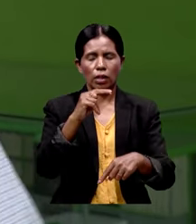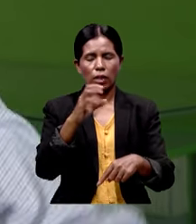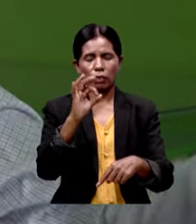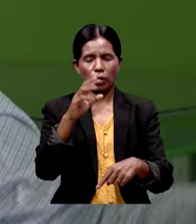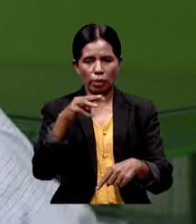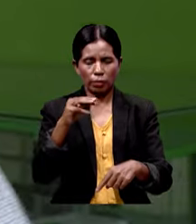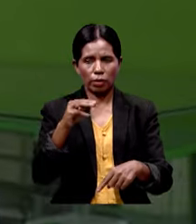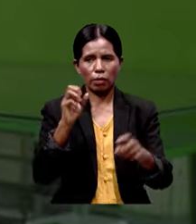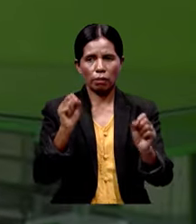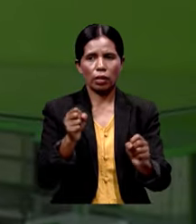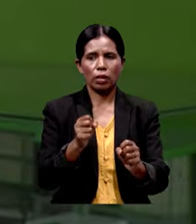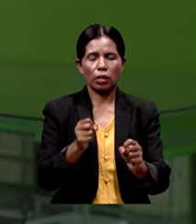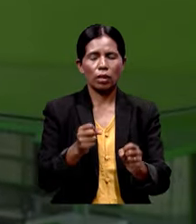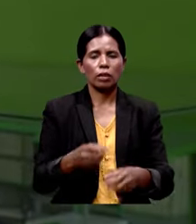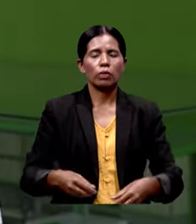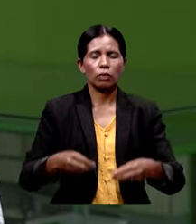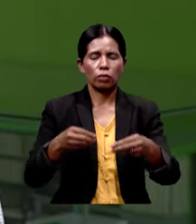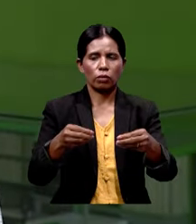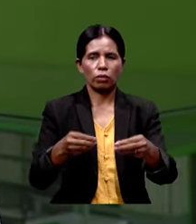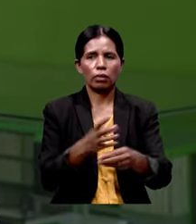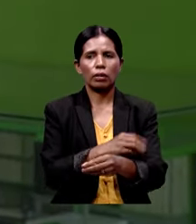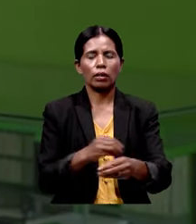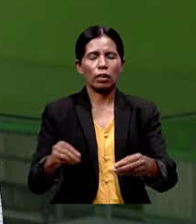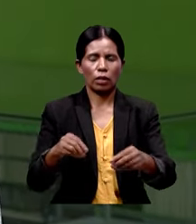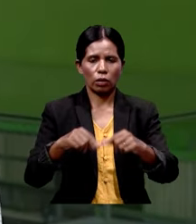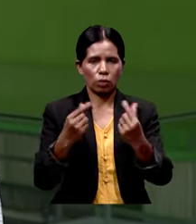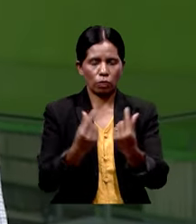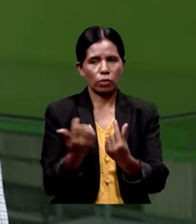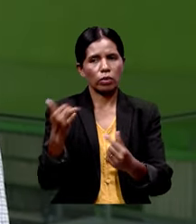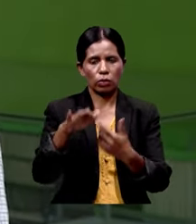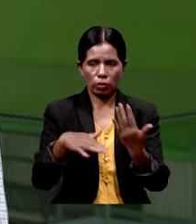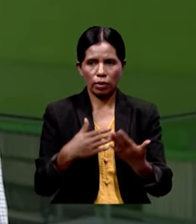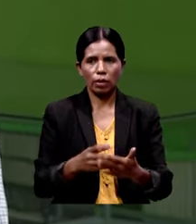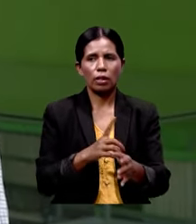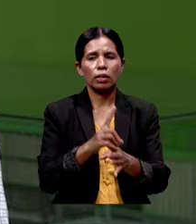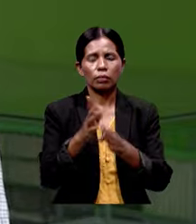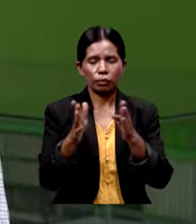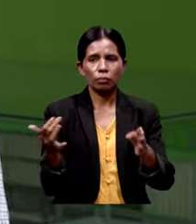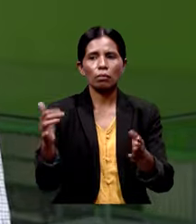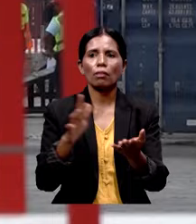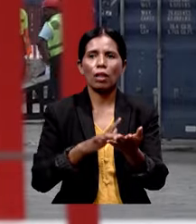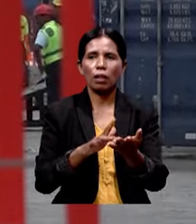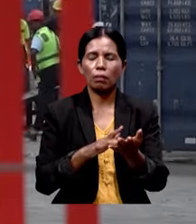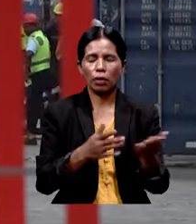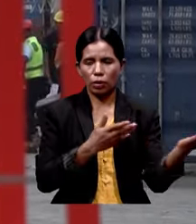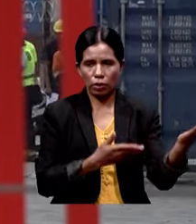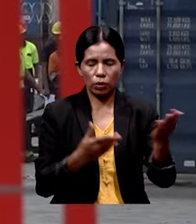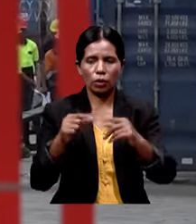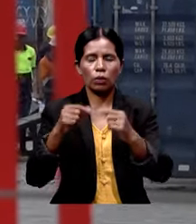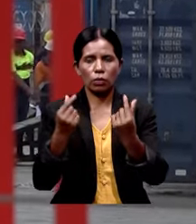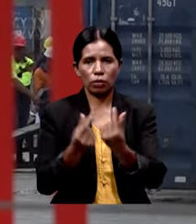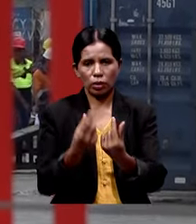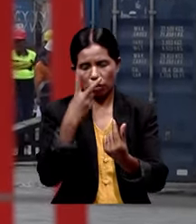halo descarregamento ba ia tenia equipa era mai sira. Diretor nemo se informa ai moruk nebe mai ona equipa se